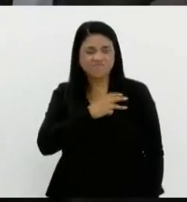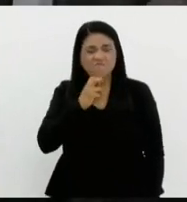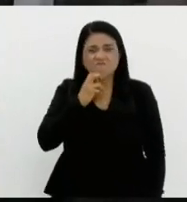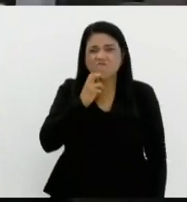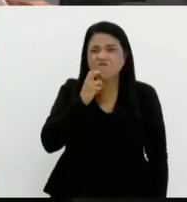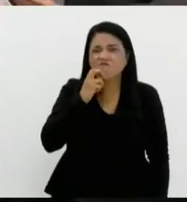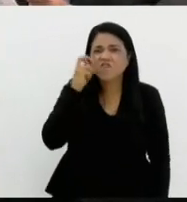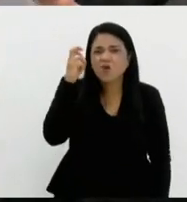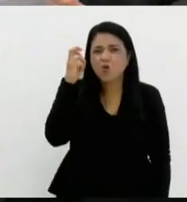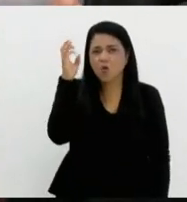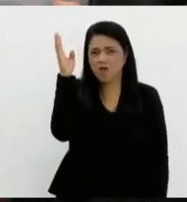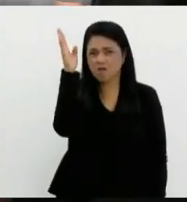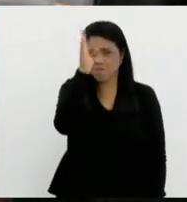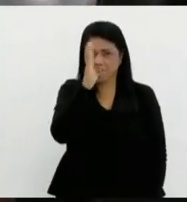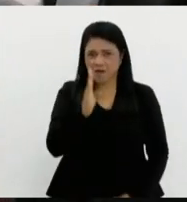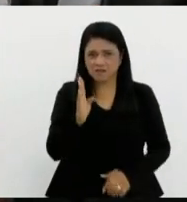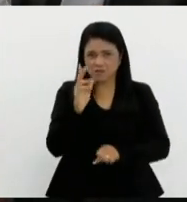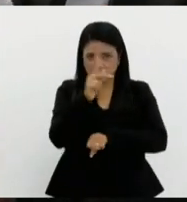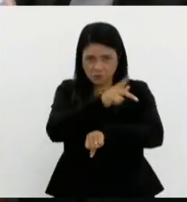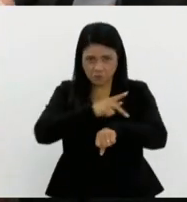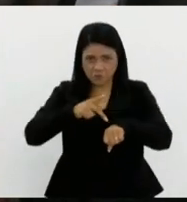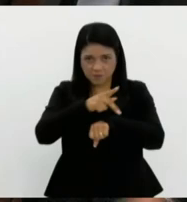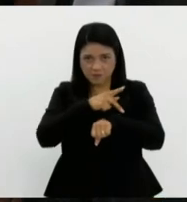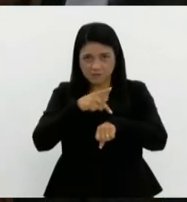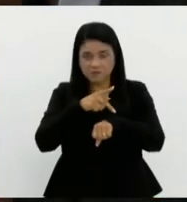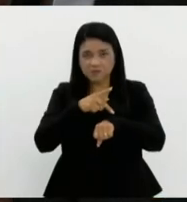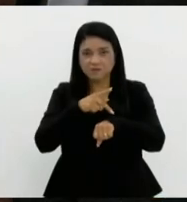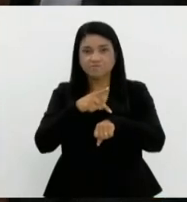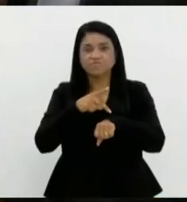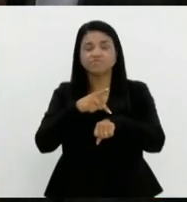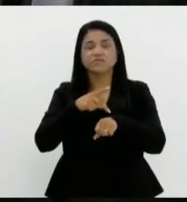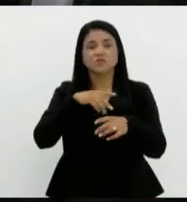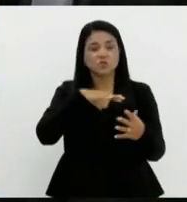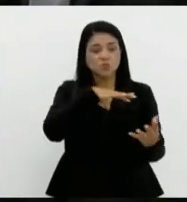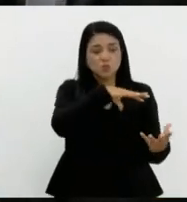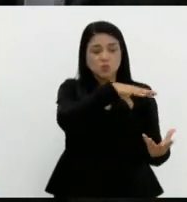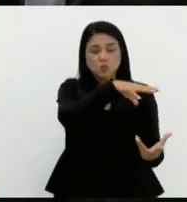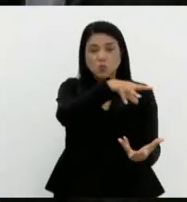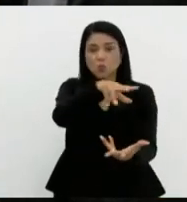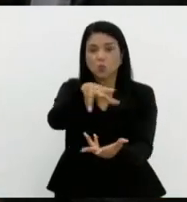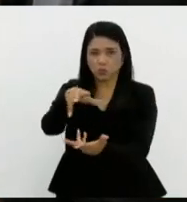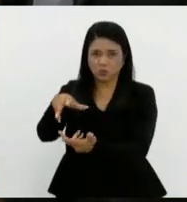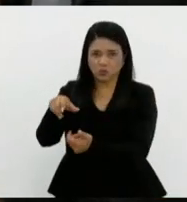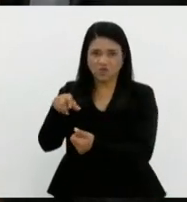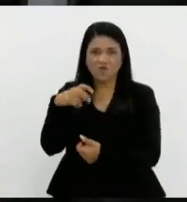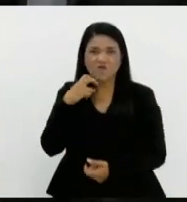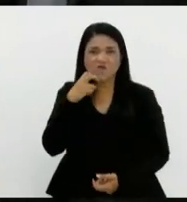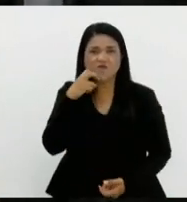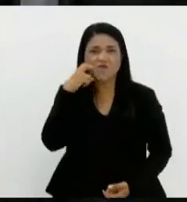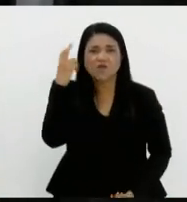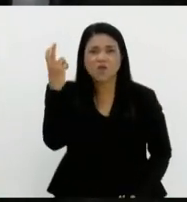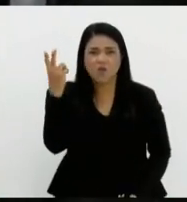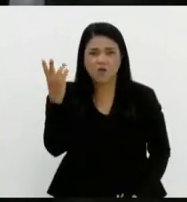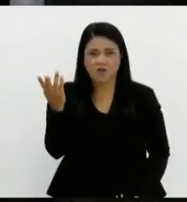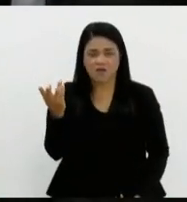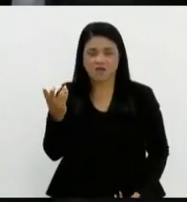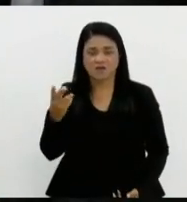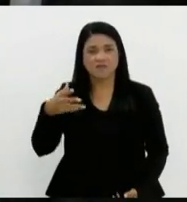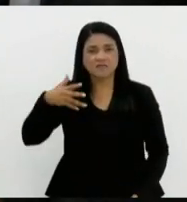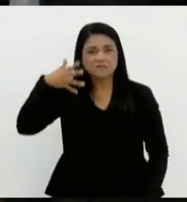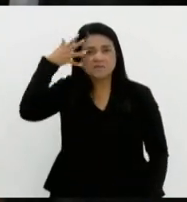envergonha o Brasil diante das nações do mundo. A declaração de